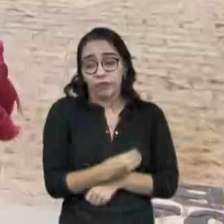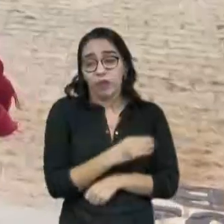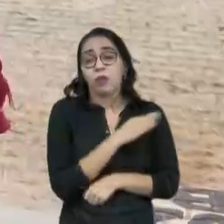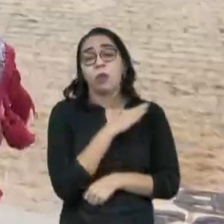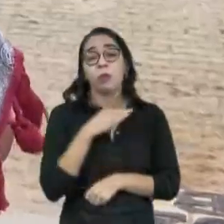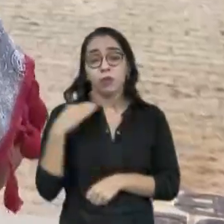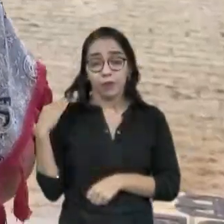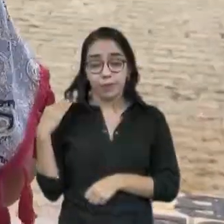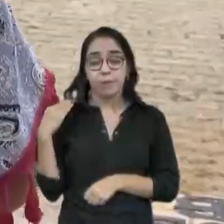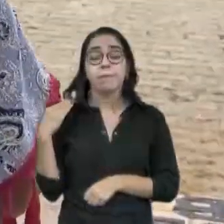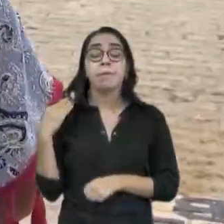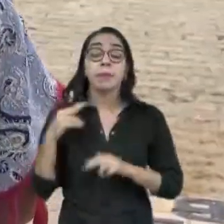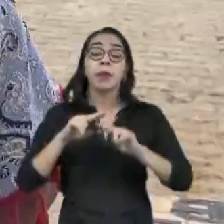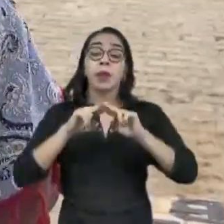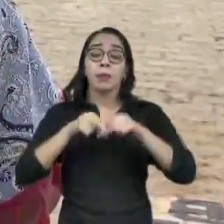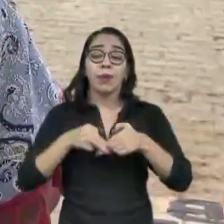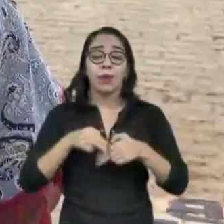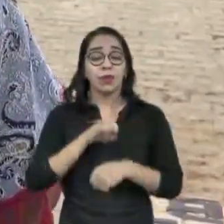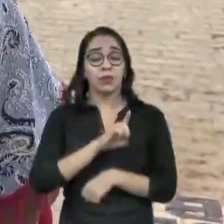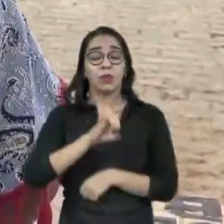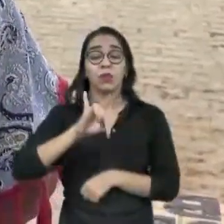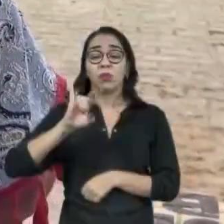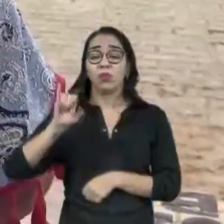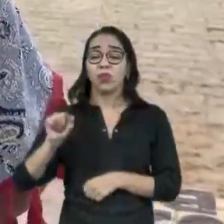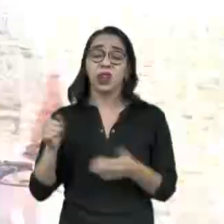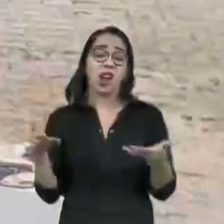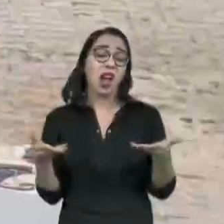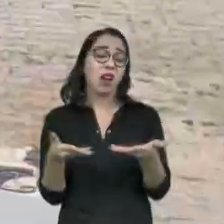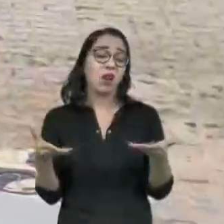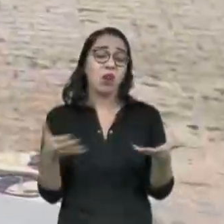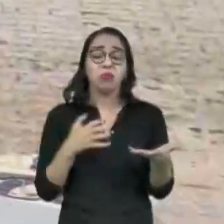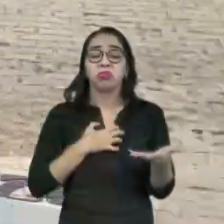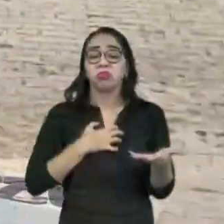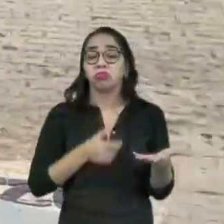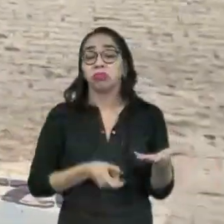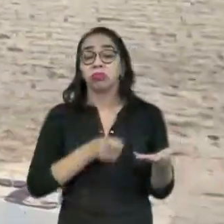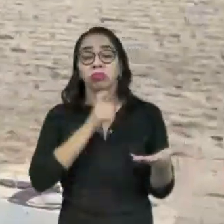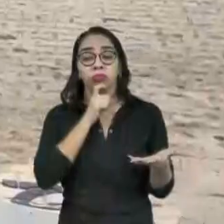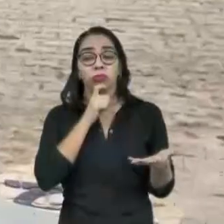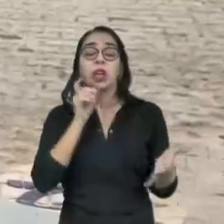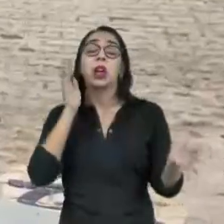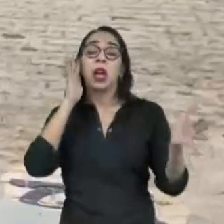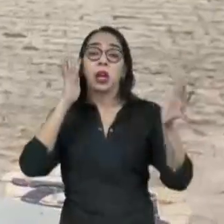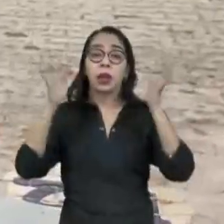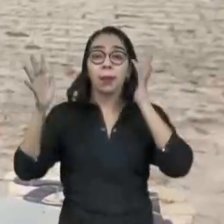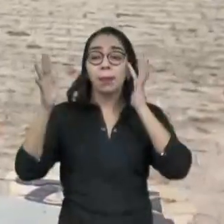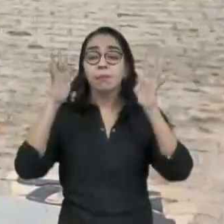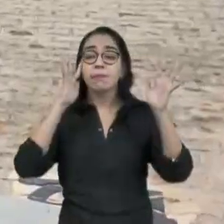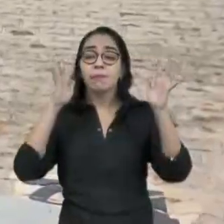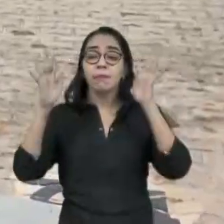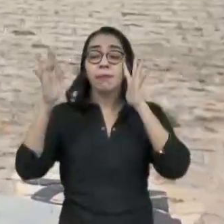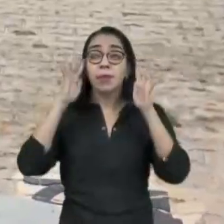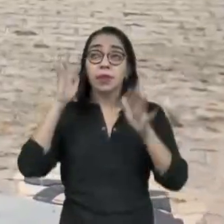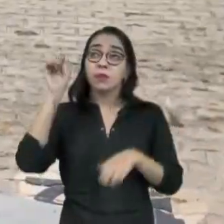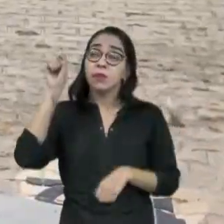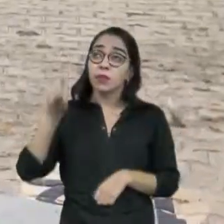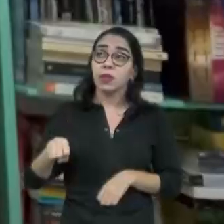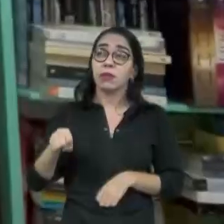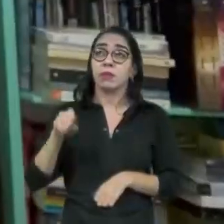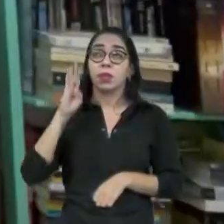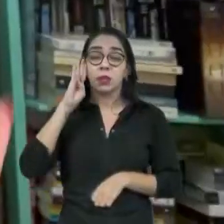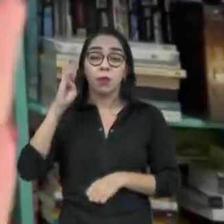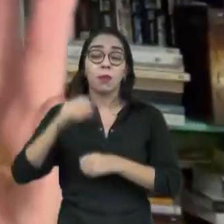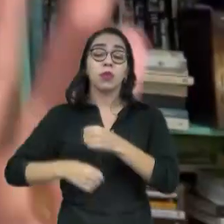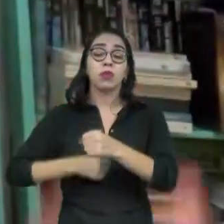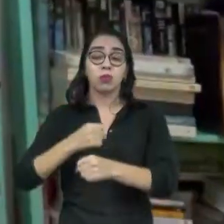e tornou-se uma data bem diferente eu fico reflexiva assim principalmente na passagem do ano